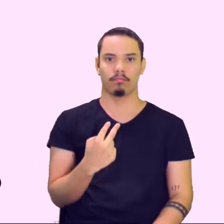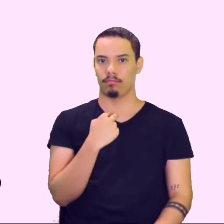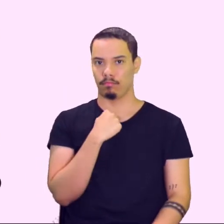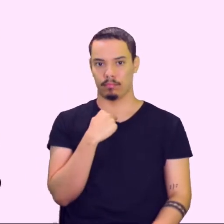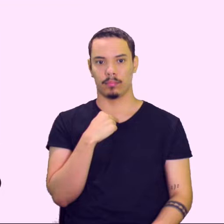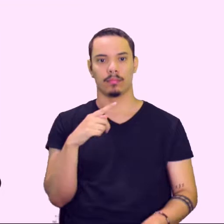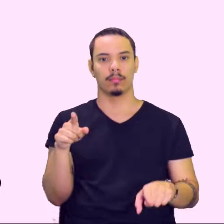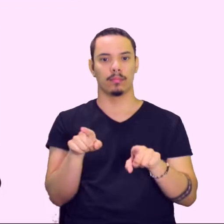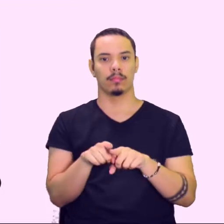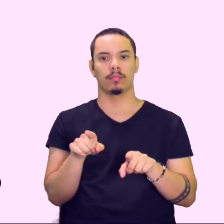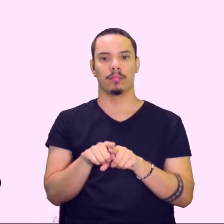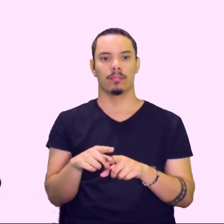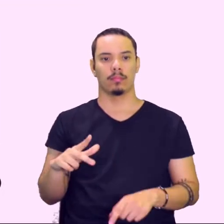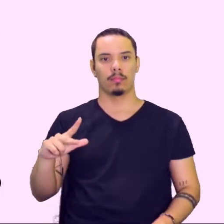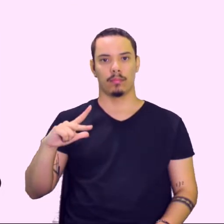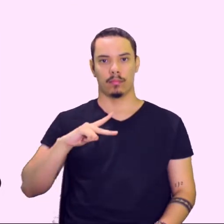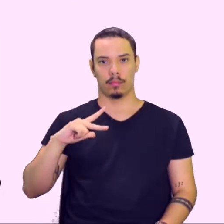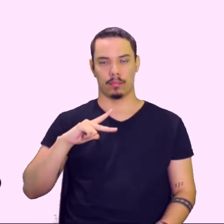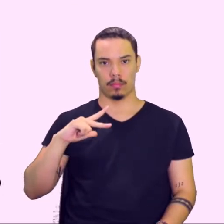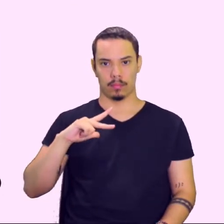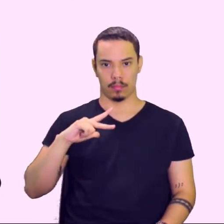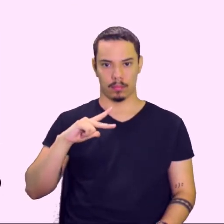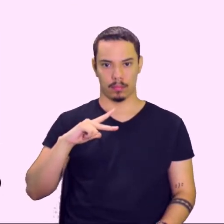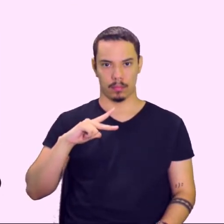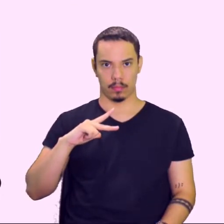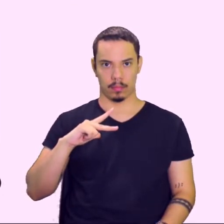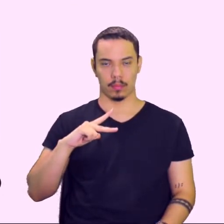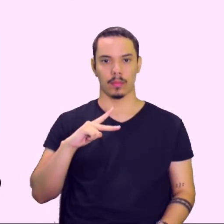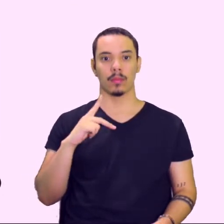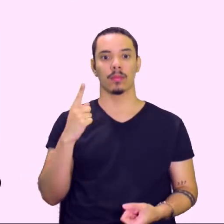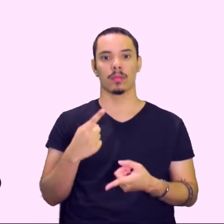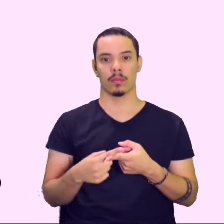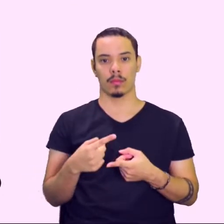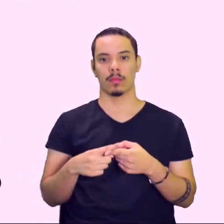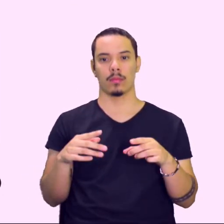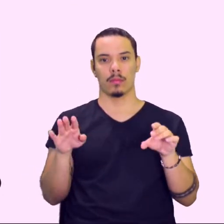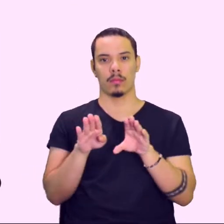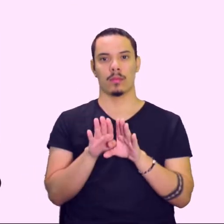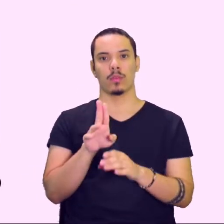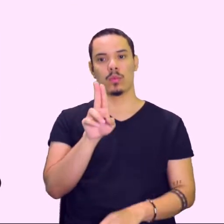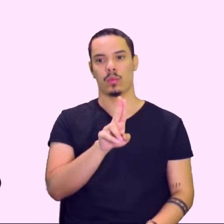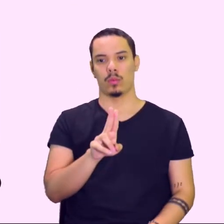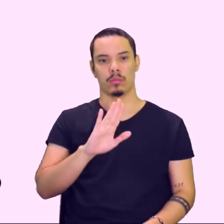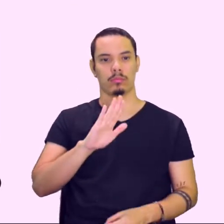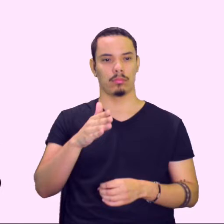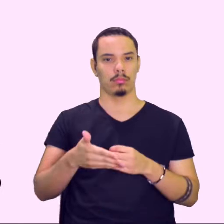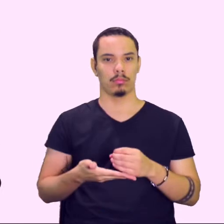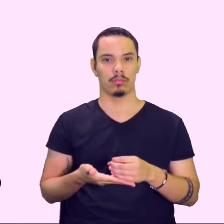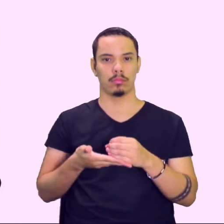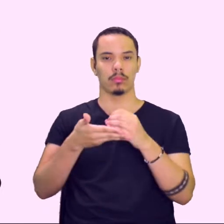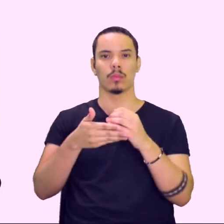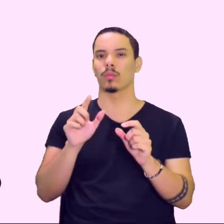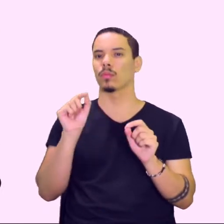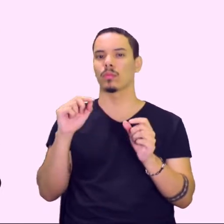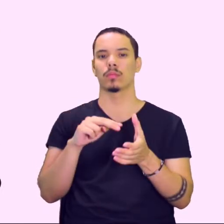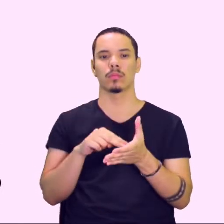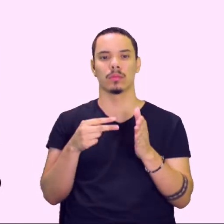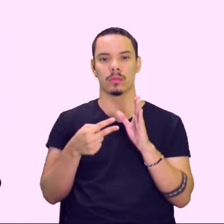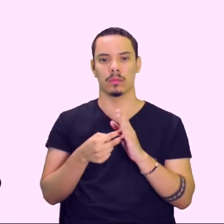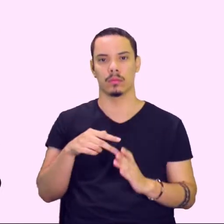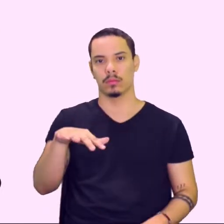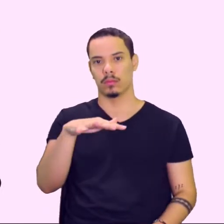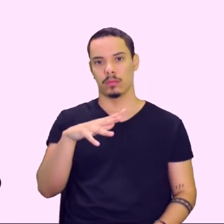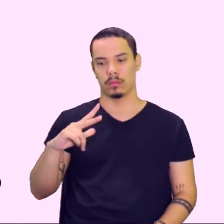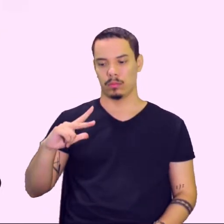reserva particular do patrimônio natural estadual também é de uso sustentável. O que isso é? É uma área